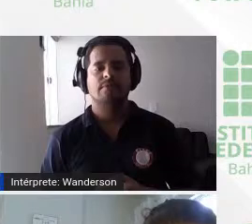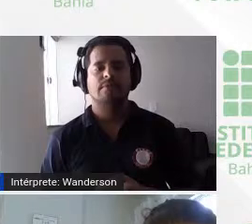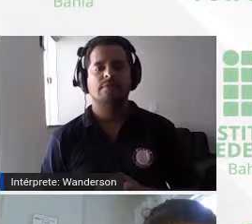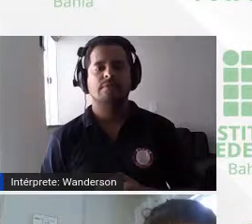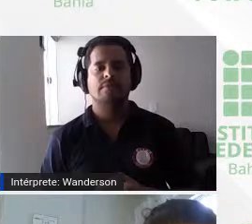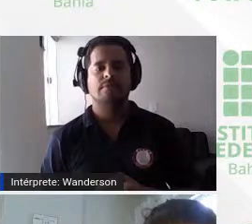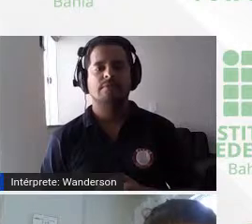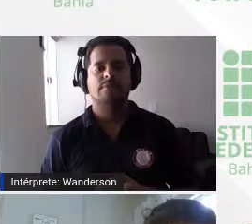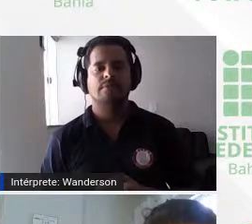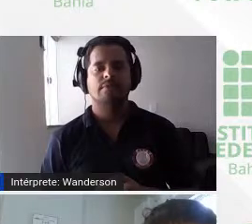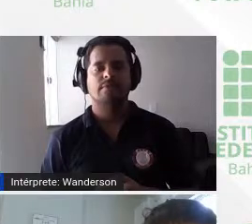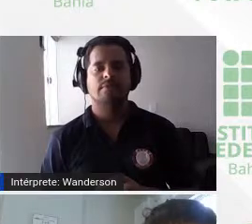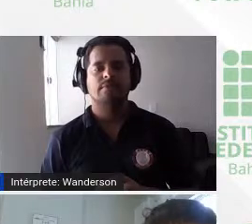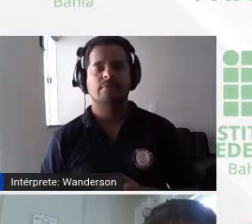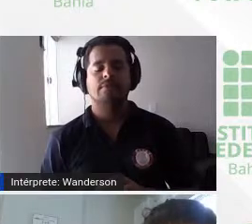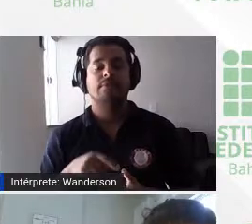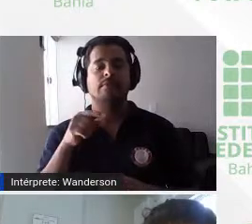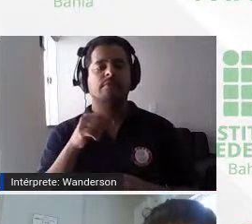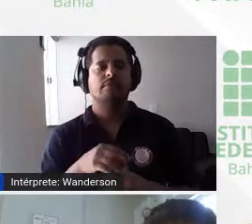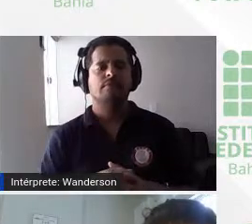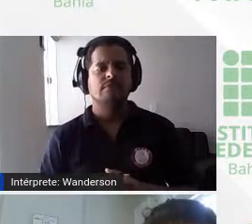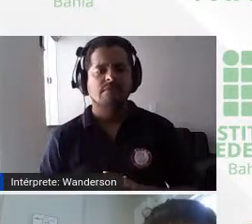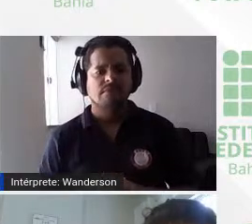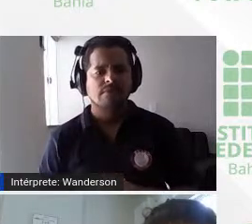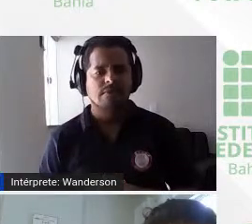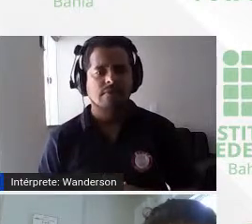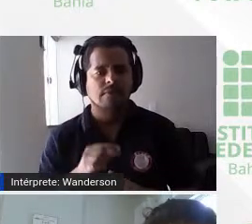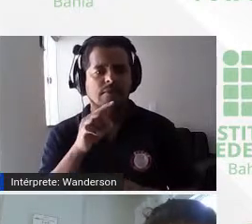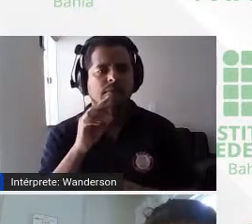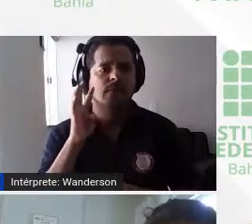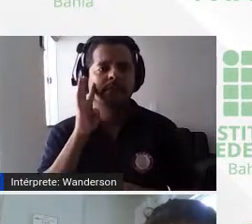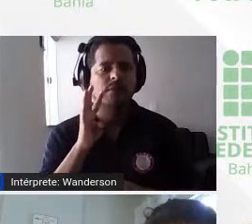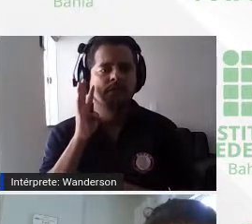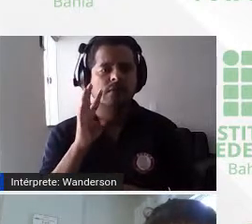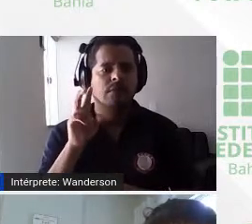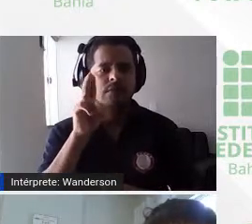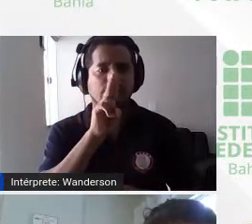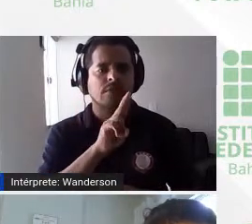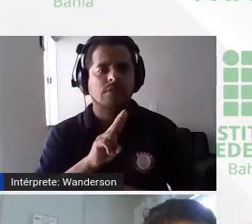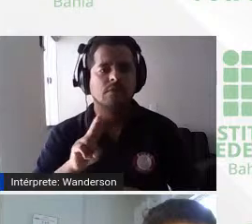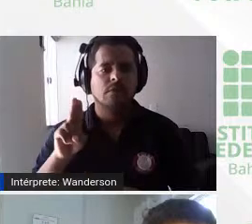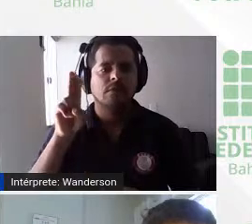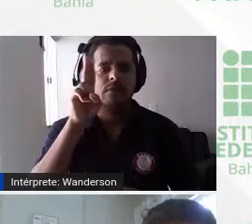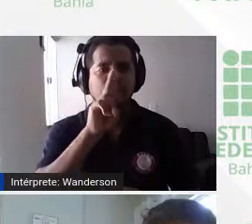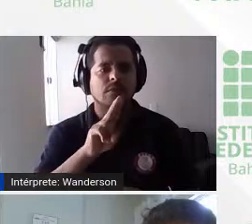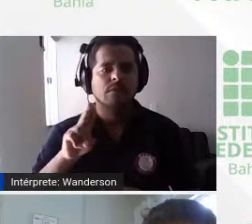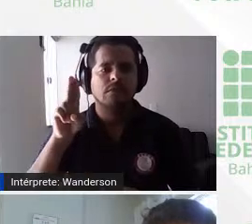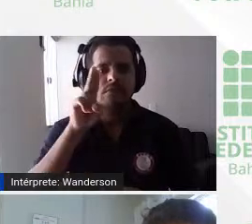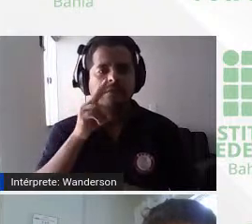E achei que seria legal utilizarmos GeoGebra,